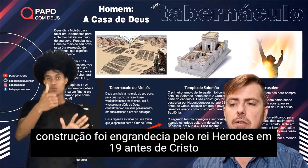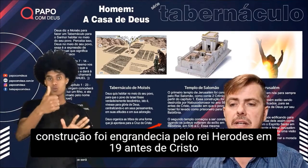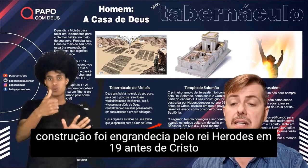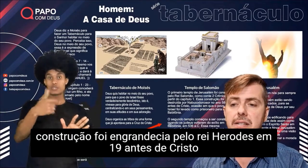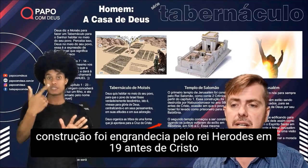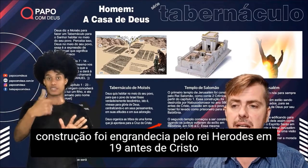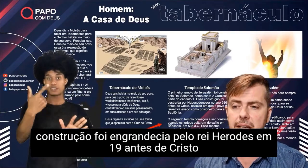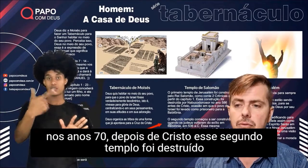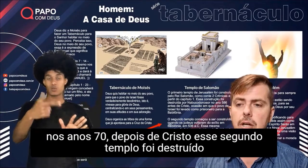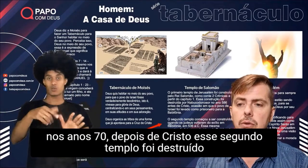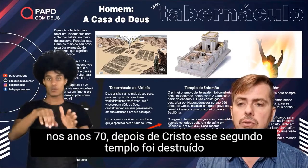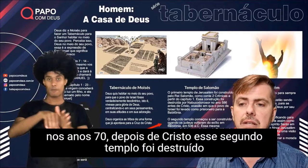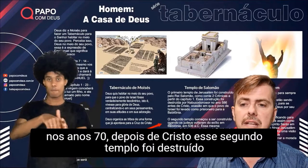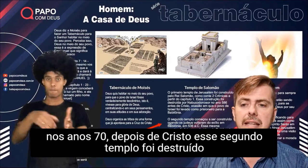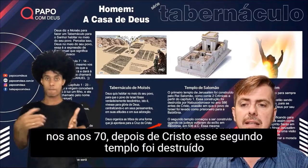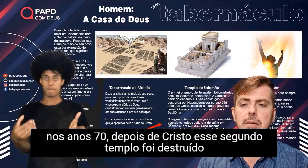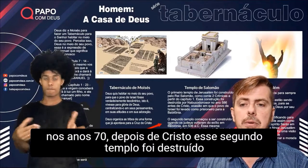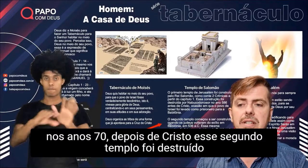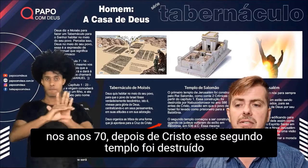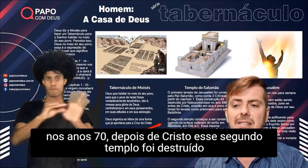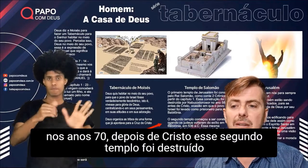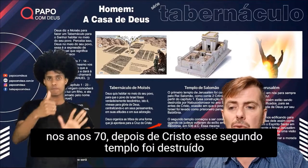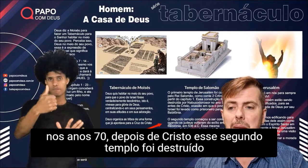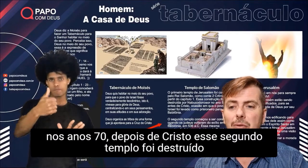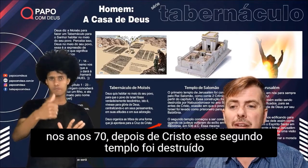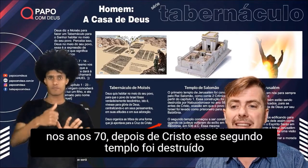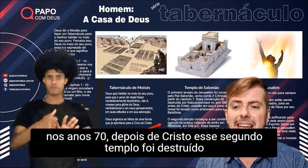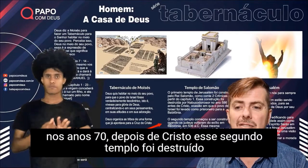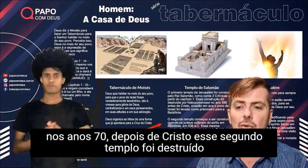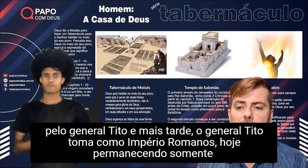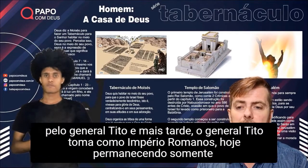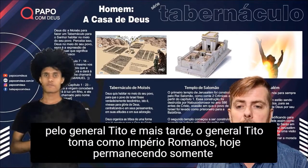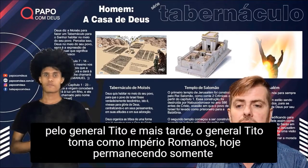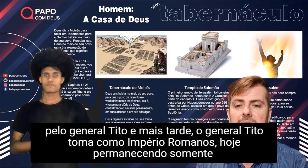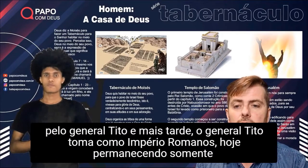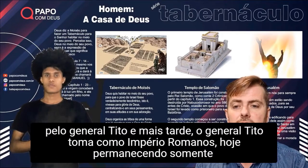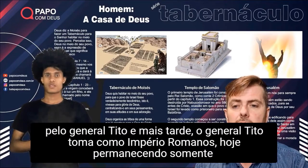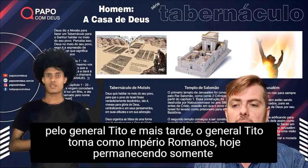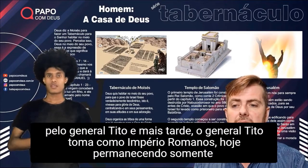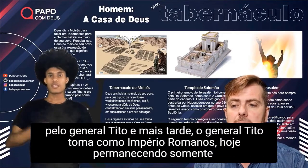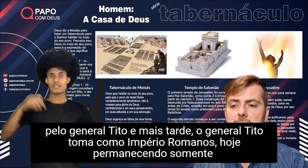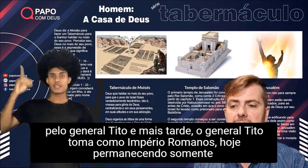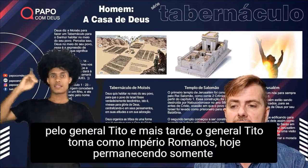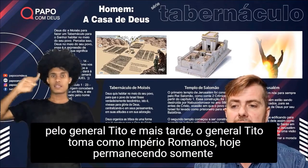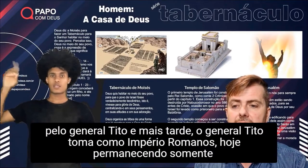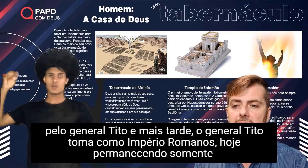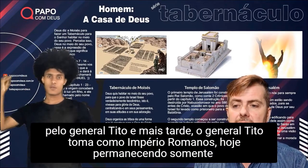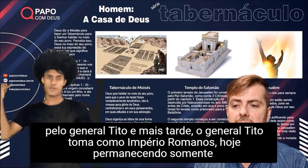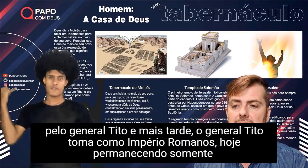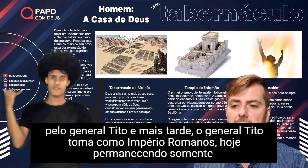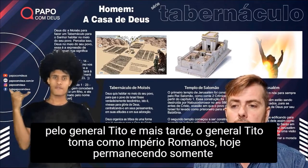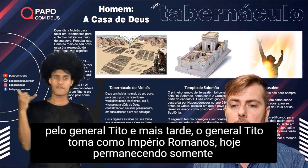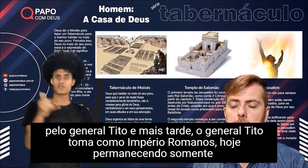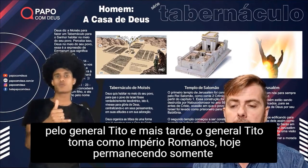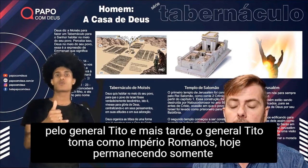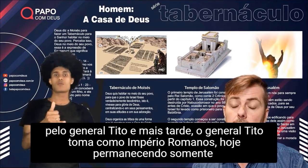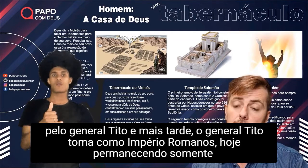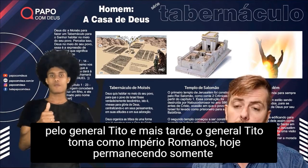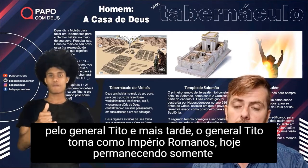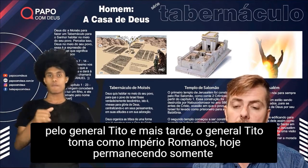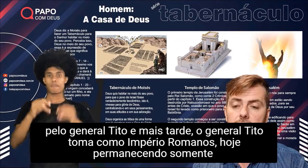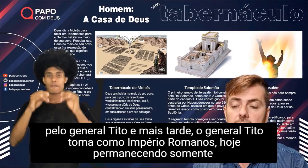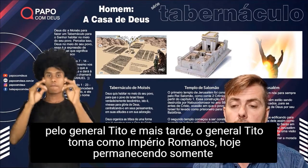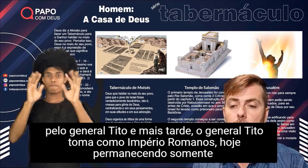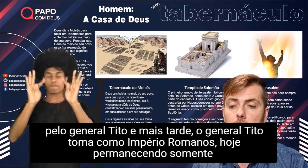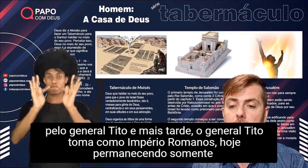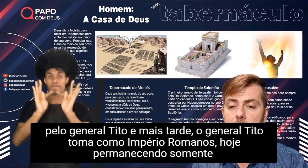em 19 antes de Cristo. Nos anos 70 depois de Cristo, esse segundo templo foi destruído pelo general Tito e mais tarde